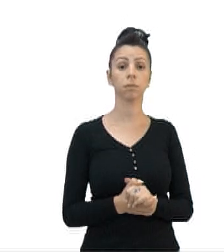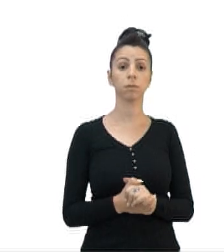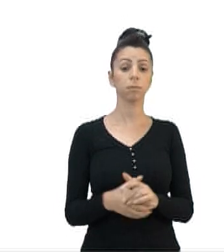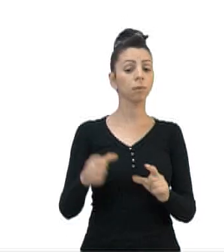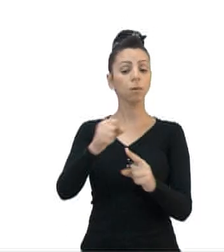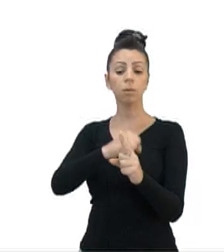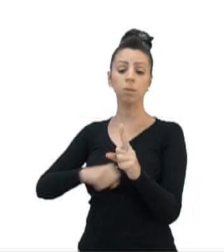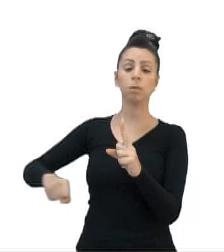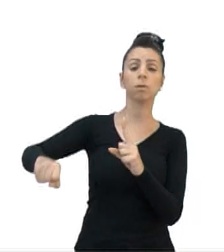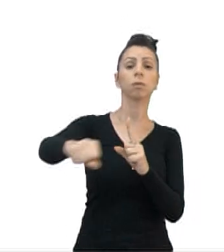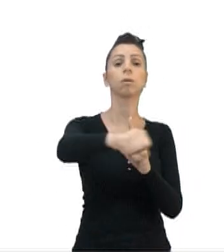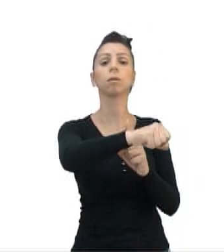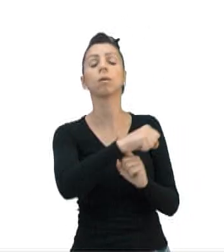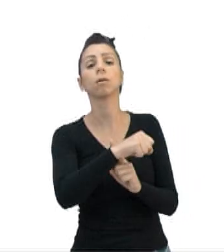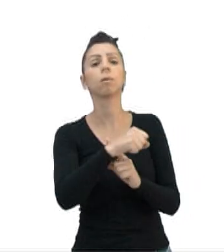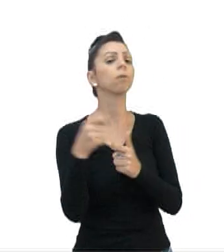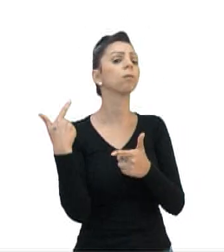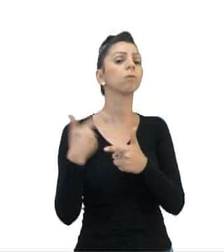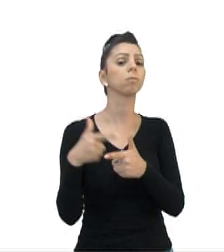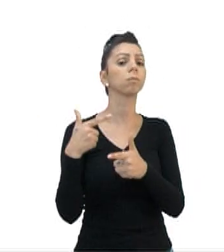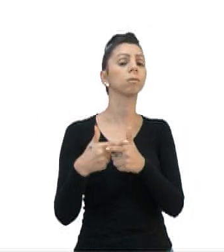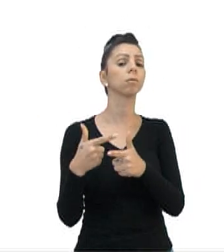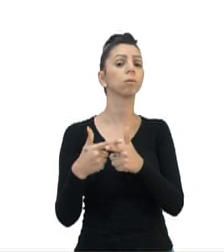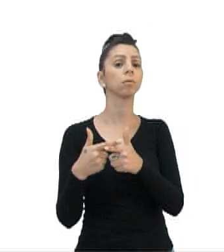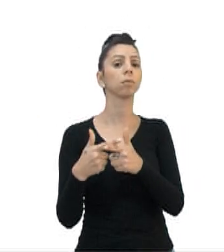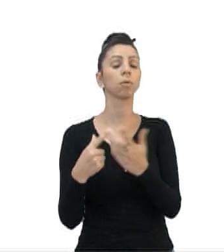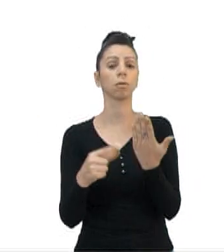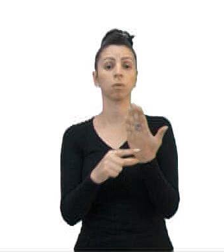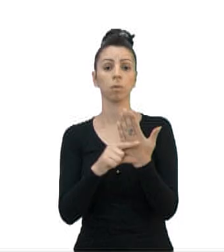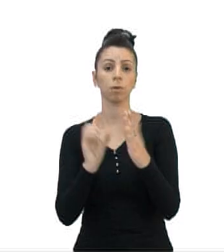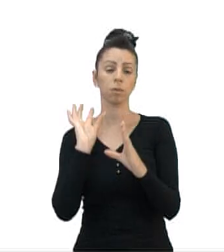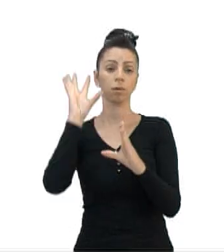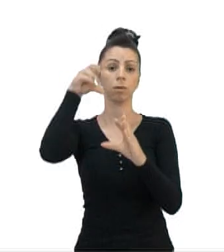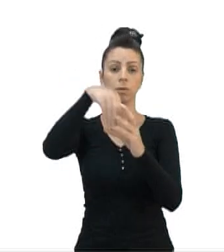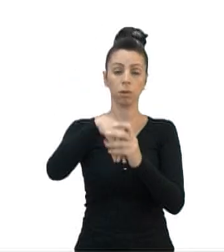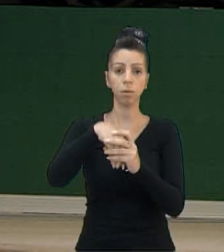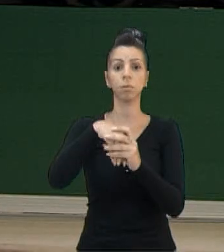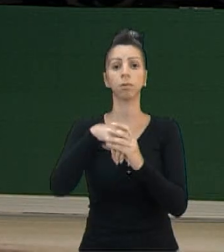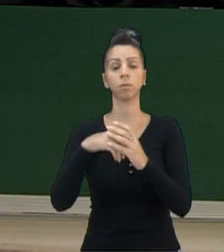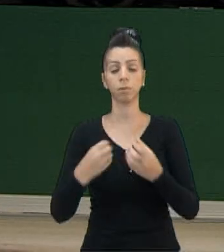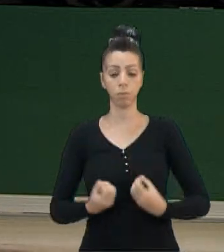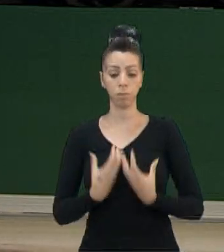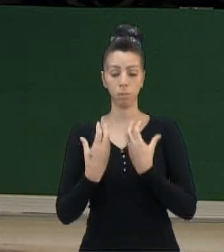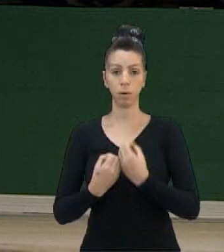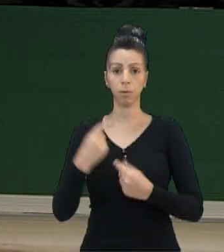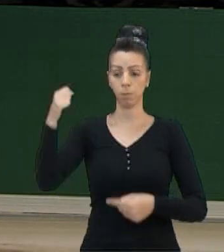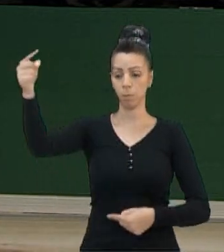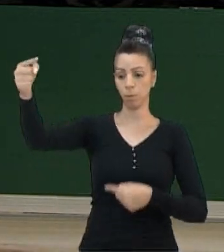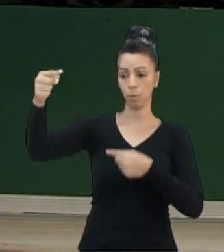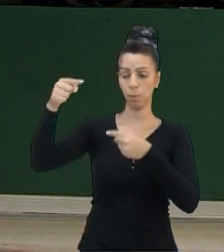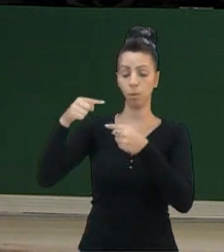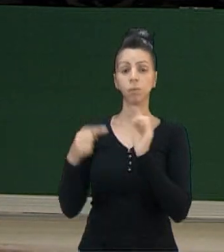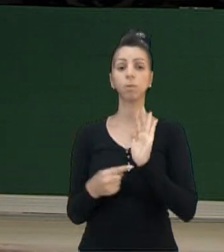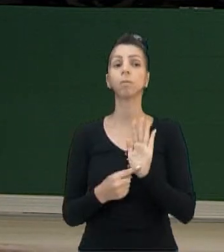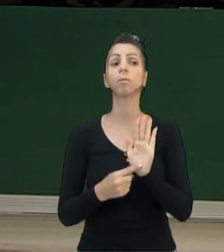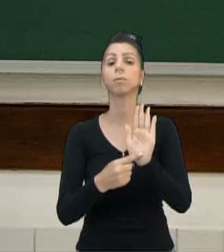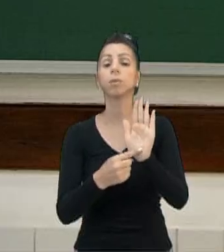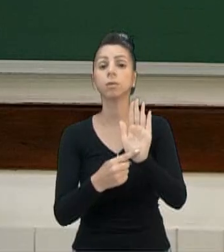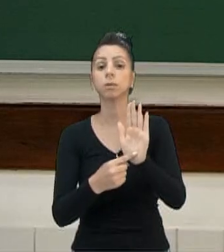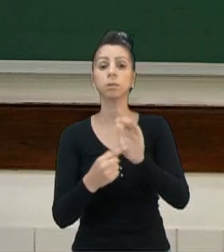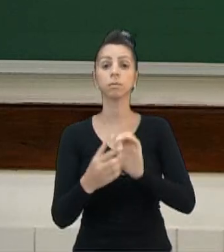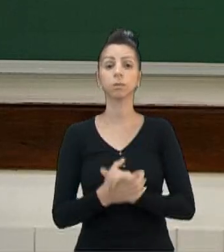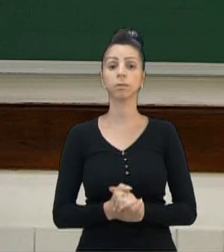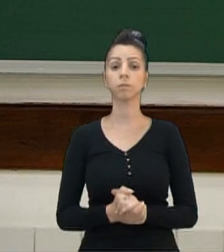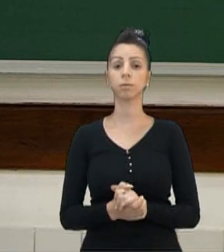social, problema que o poeta, dentro desse poema, vai trazer para nós, nesse poema curto, que o Álvaro Posselt traz para a